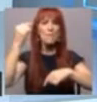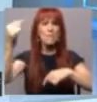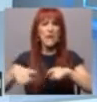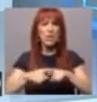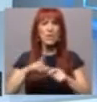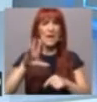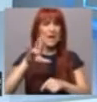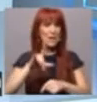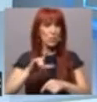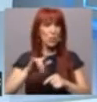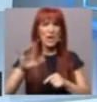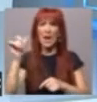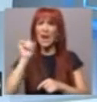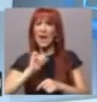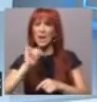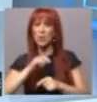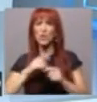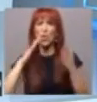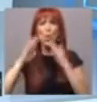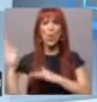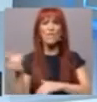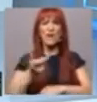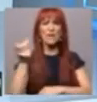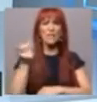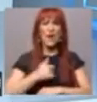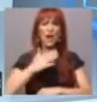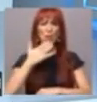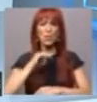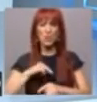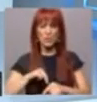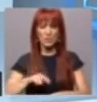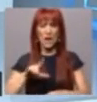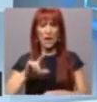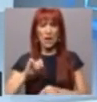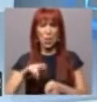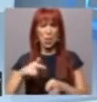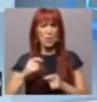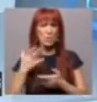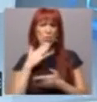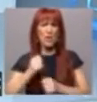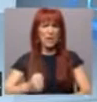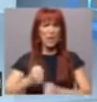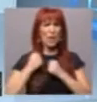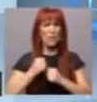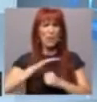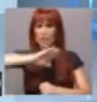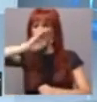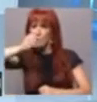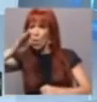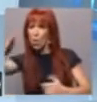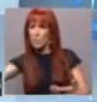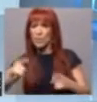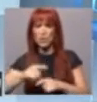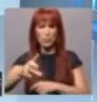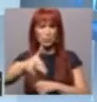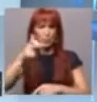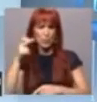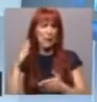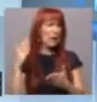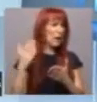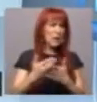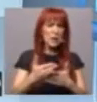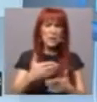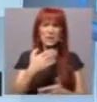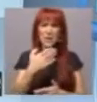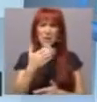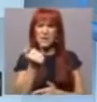de Lisboa e de Leiria. O vento será fraco a moderado do quadrante leste, superando moderado a forte nas terras altas, com rajadas até